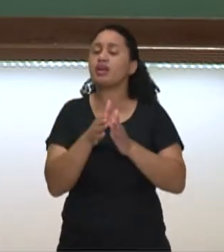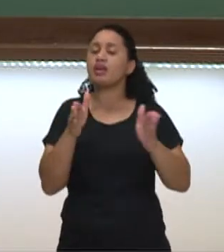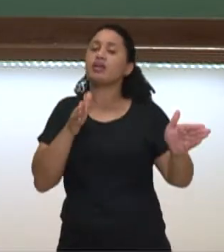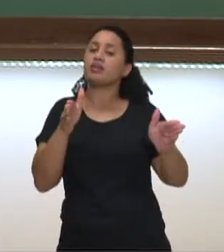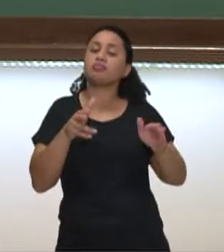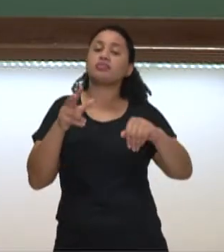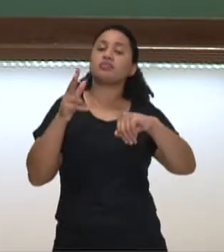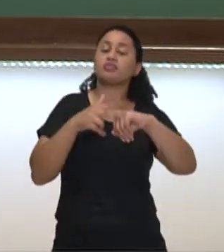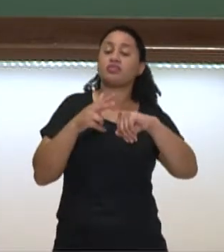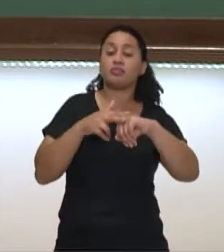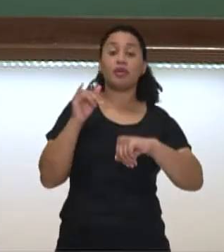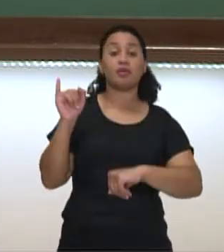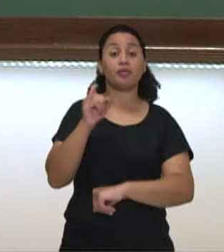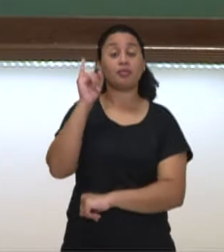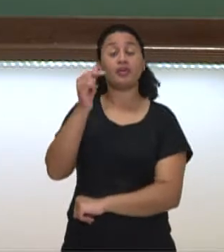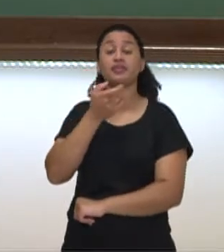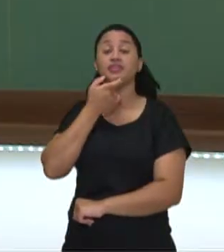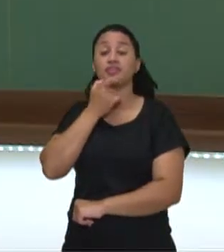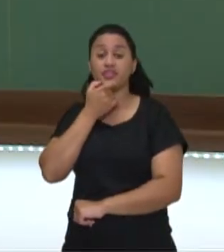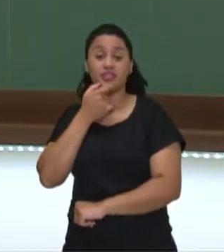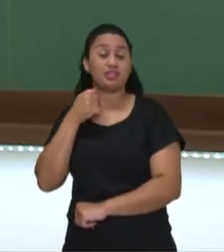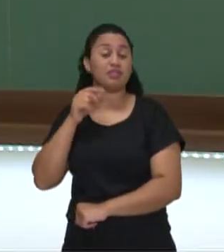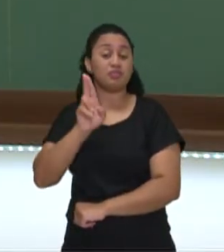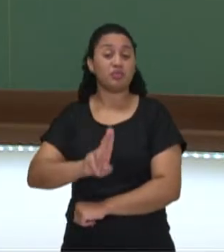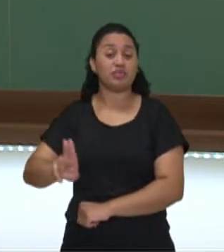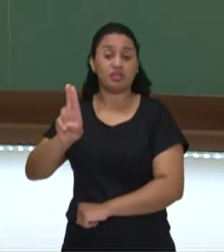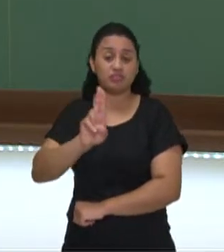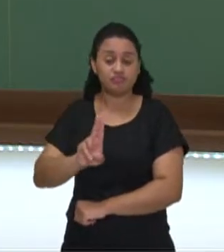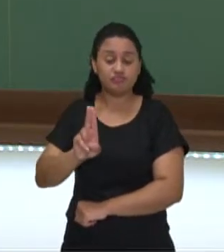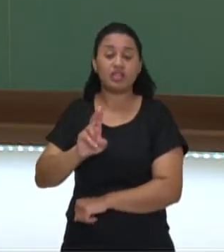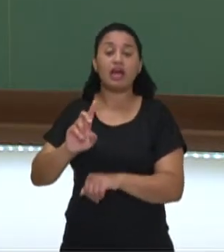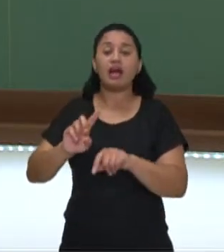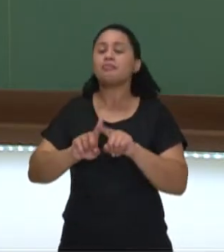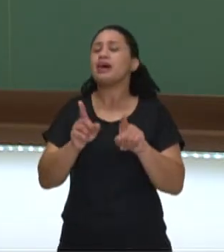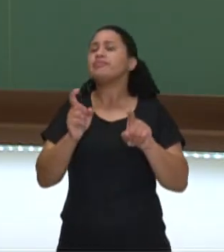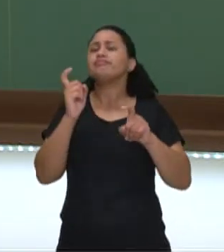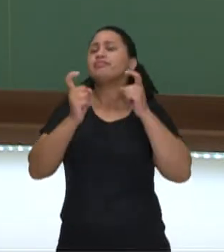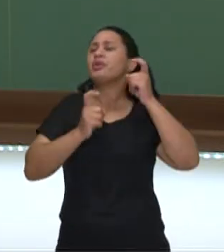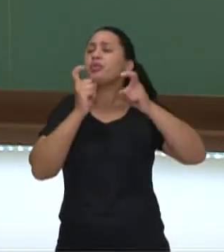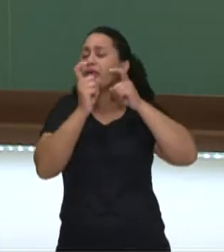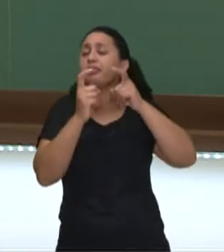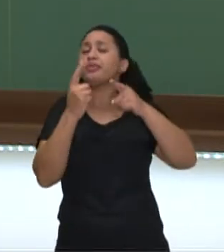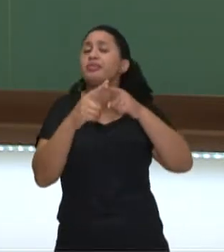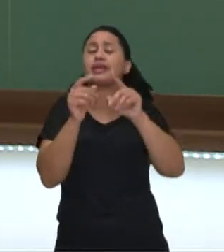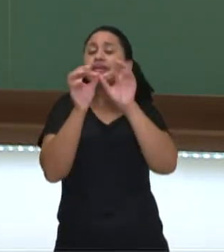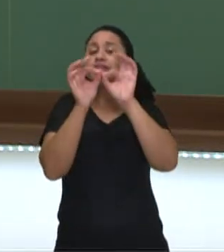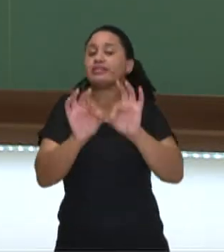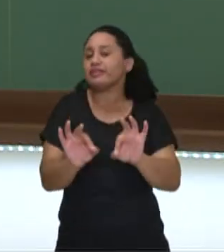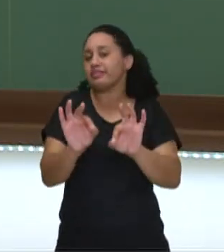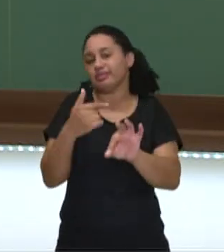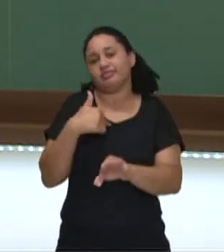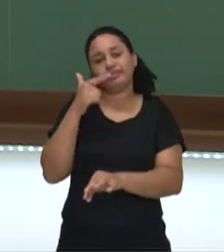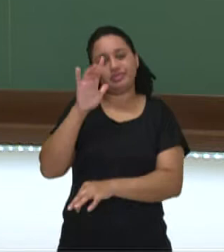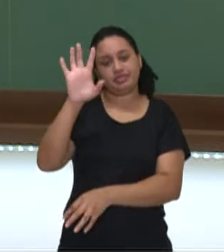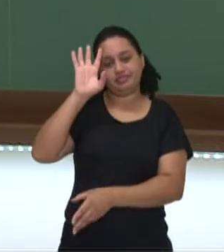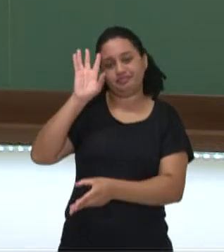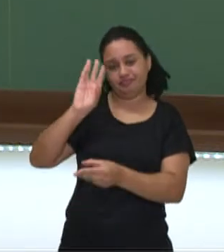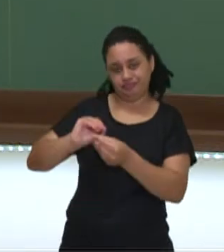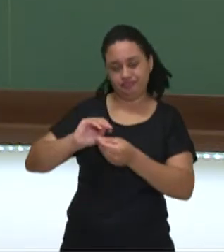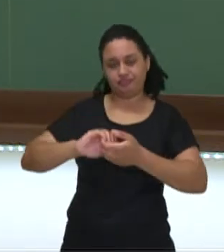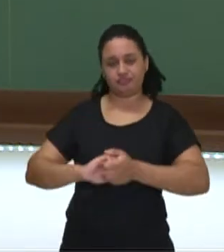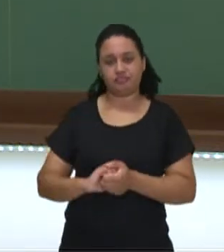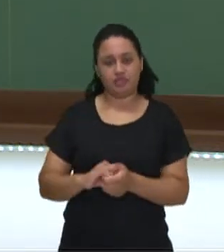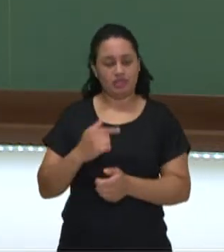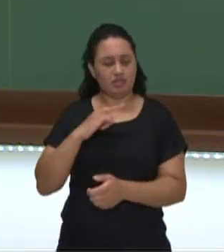muito importante no inglês, ele é um tempo verbal muito usado. Entretanto, não se preocupe porque ele é um tempo muito simples de ser entendido, tá ok?